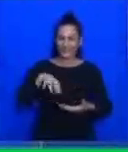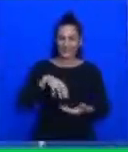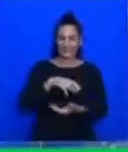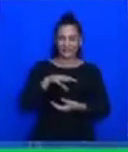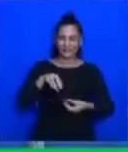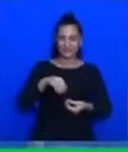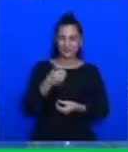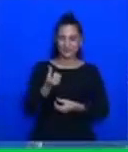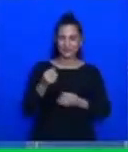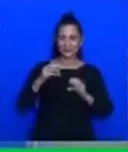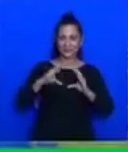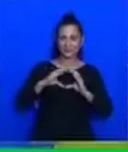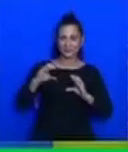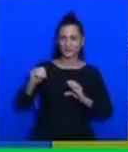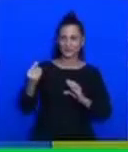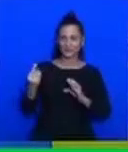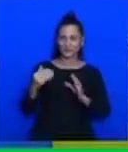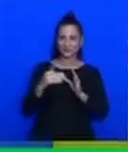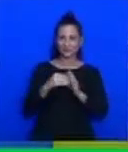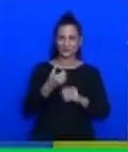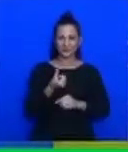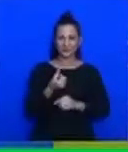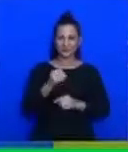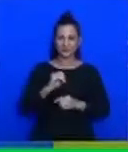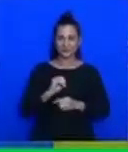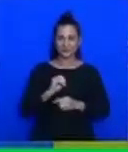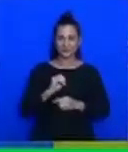Embaralhando, são 60 bolas de 0 a 60.